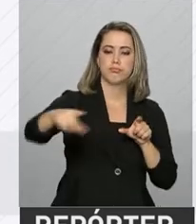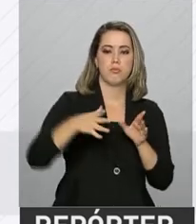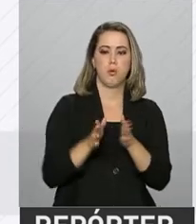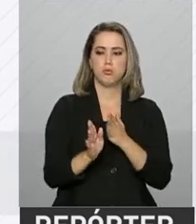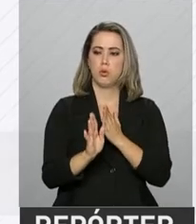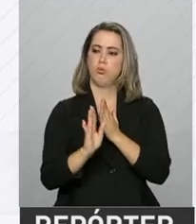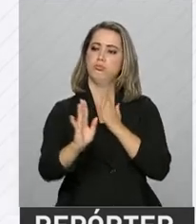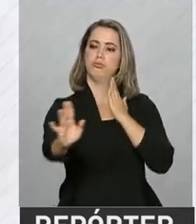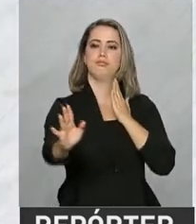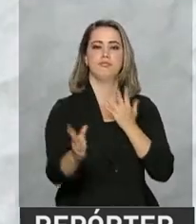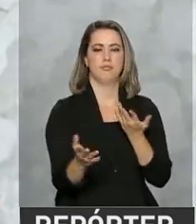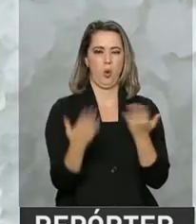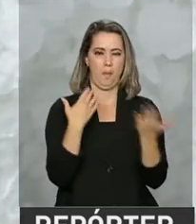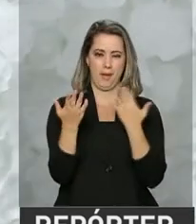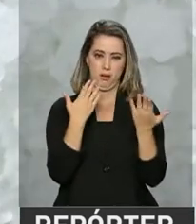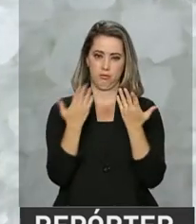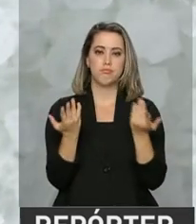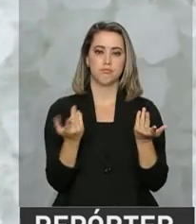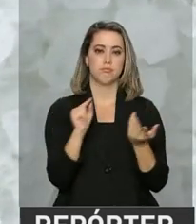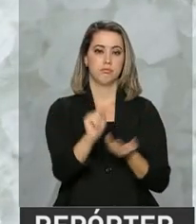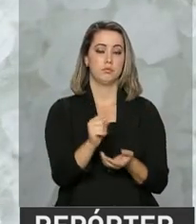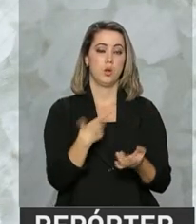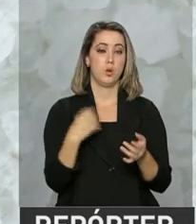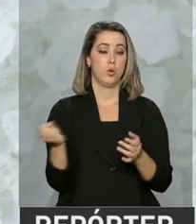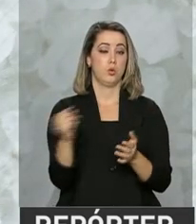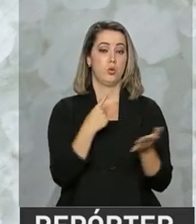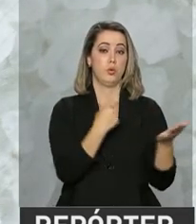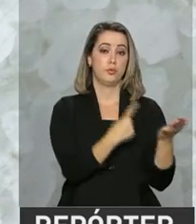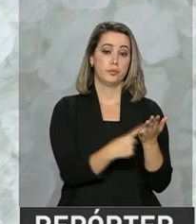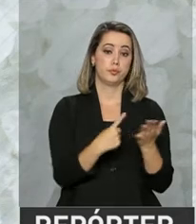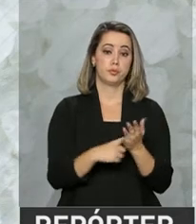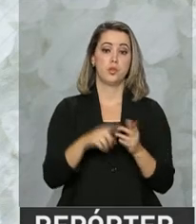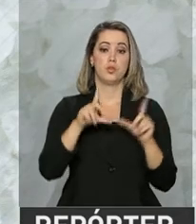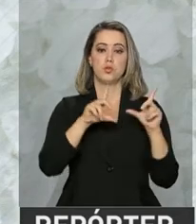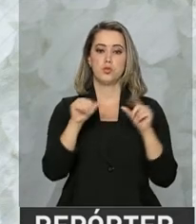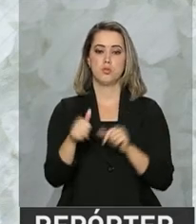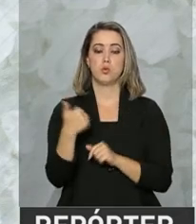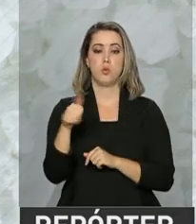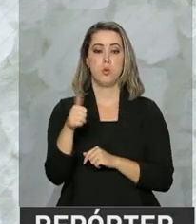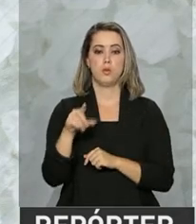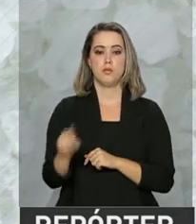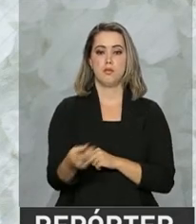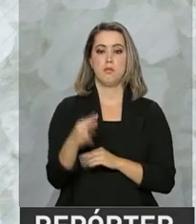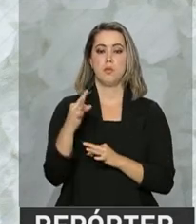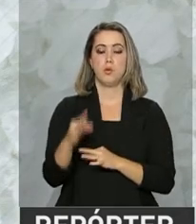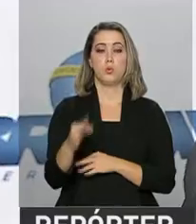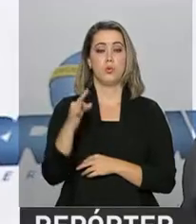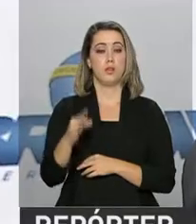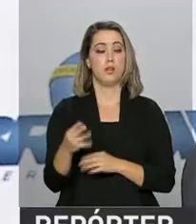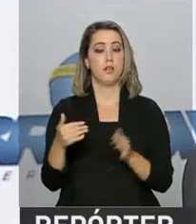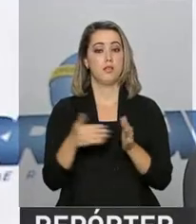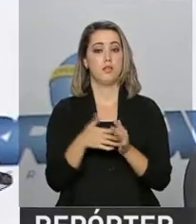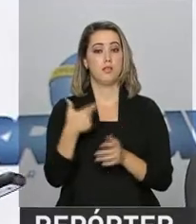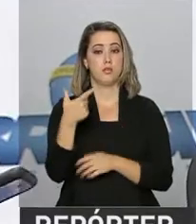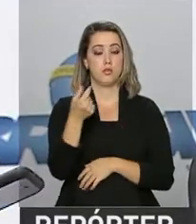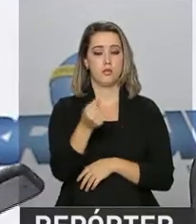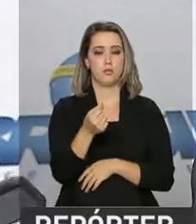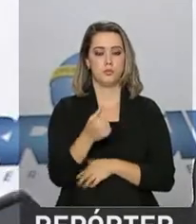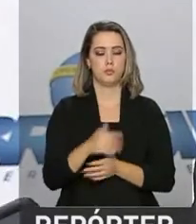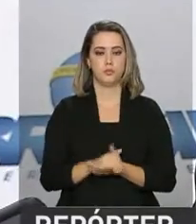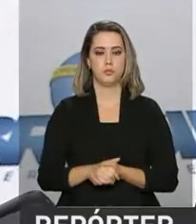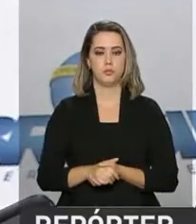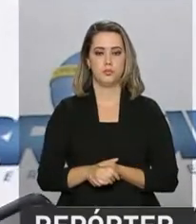enfileirados e um novo acordo pretende diminuir mais 11 mil toneladas até 2020 a meta